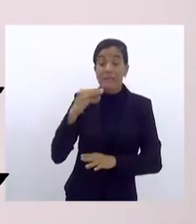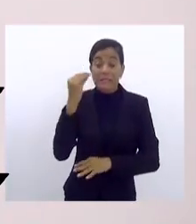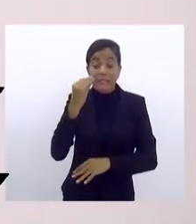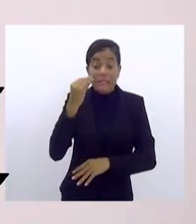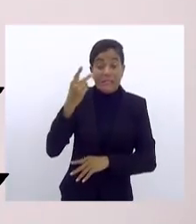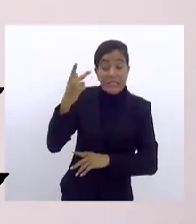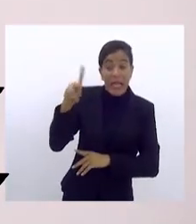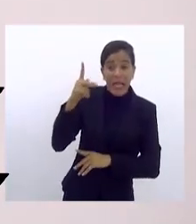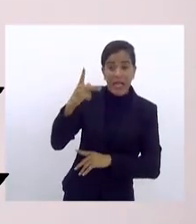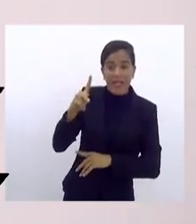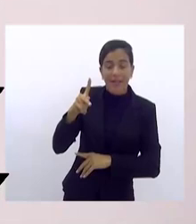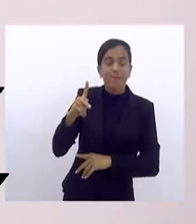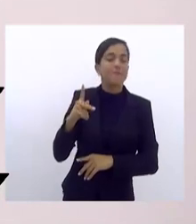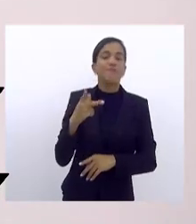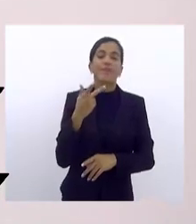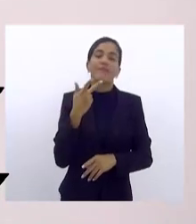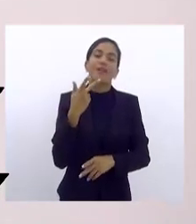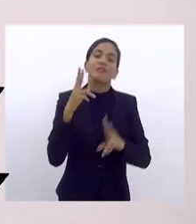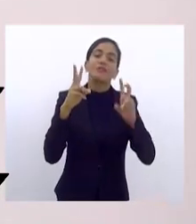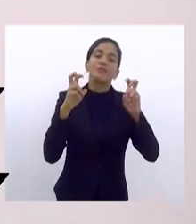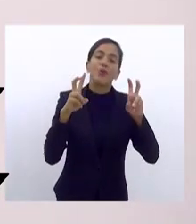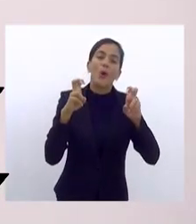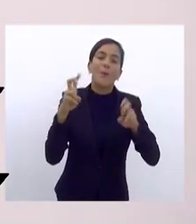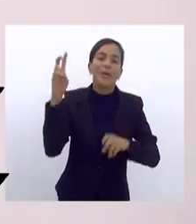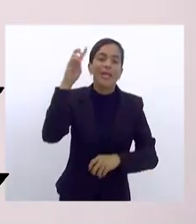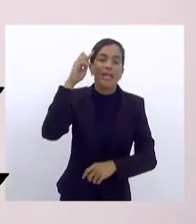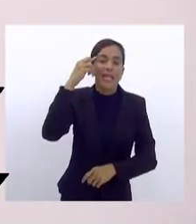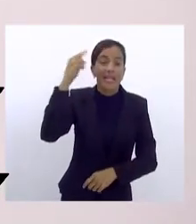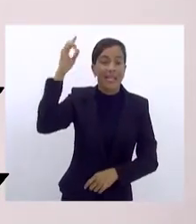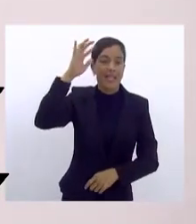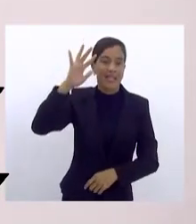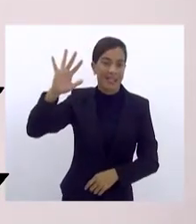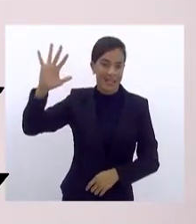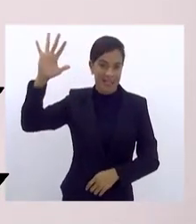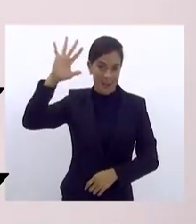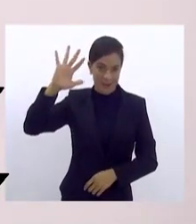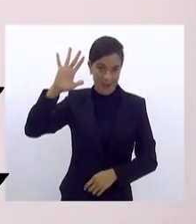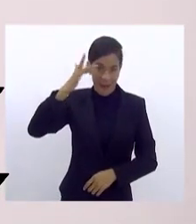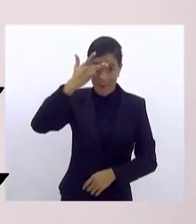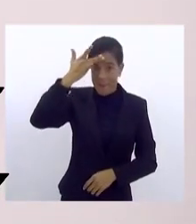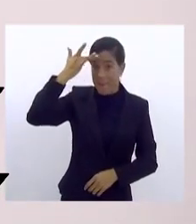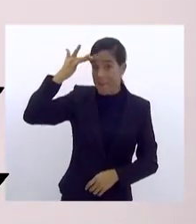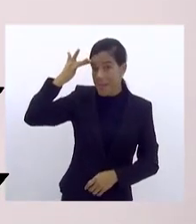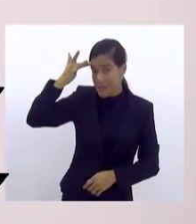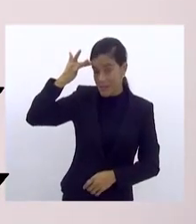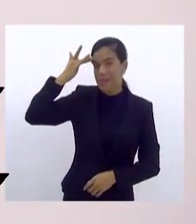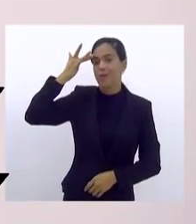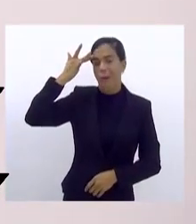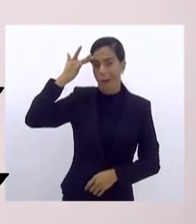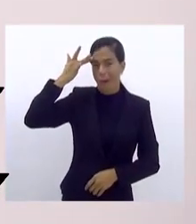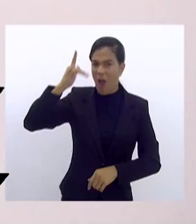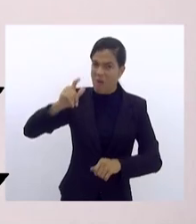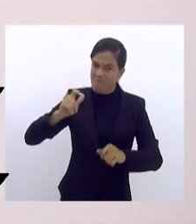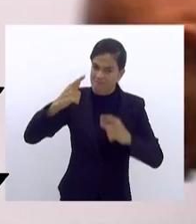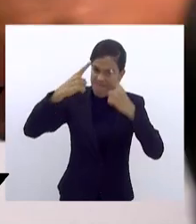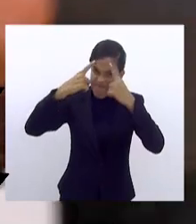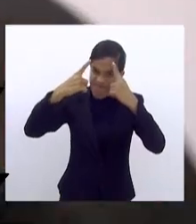se trata muito de ideologias de quem cometeu agressão